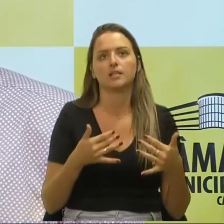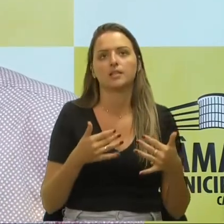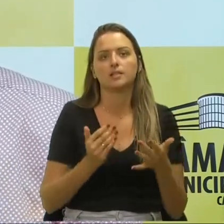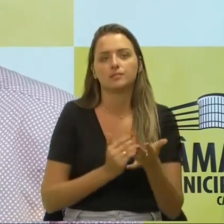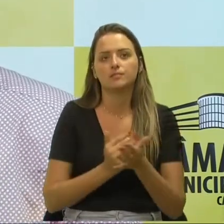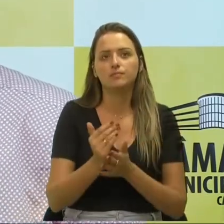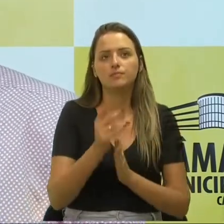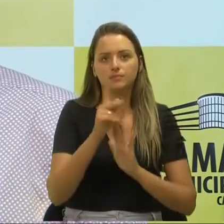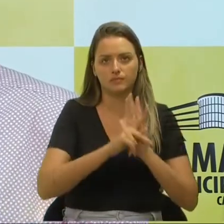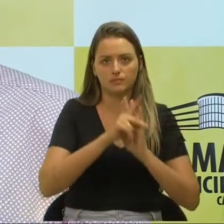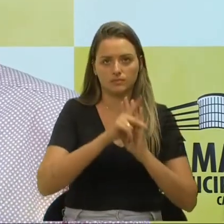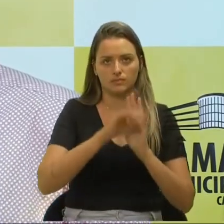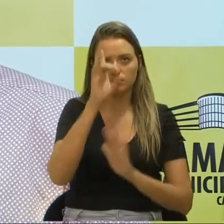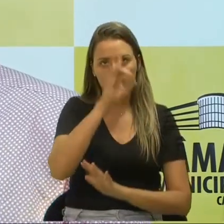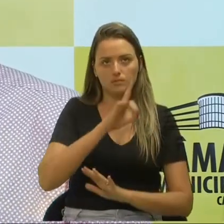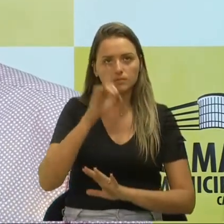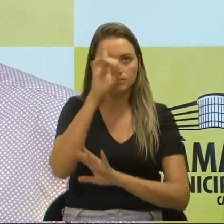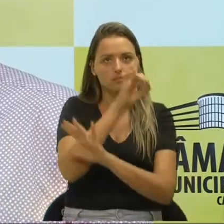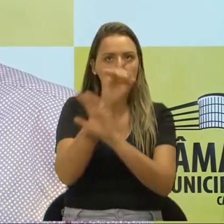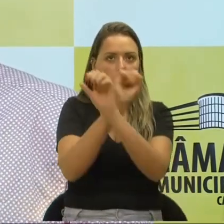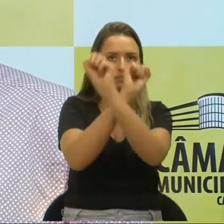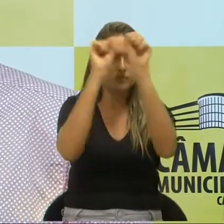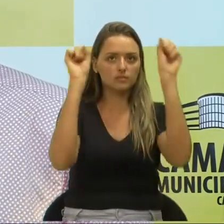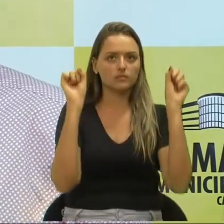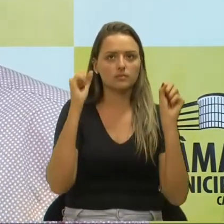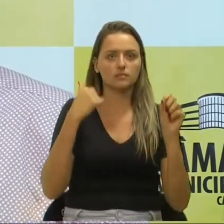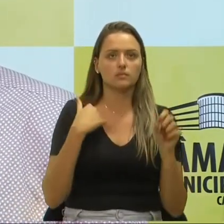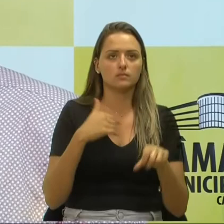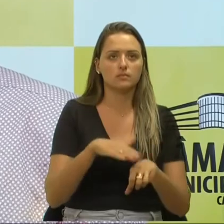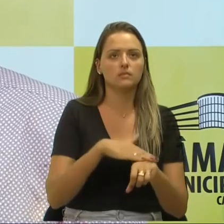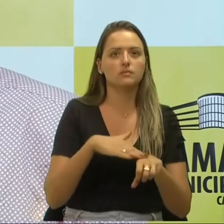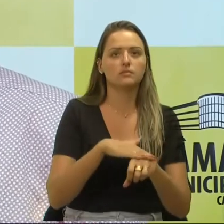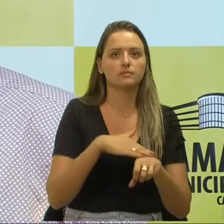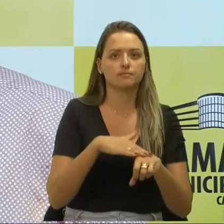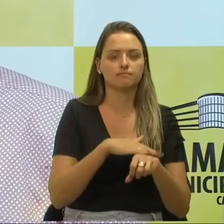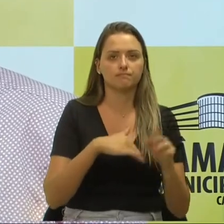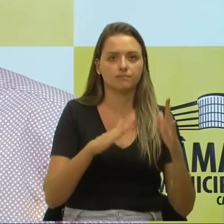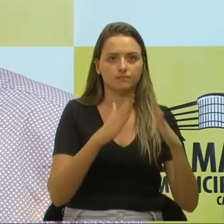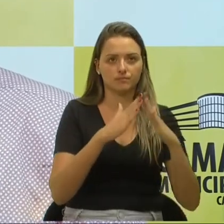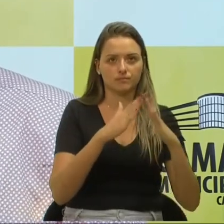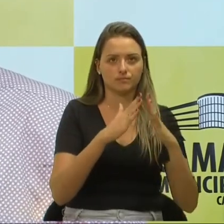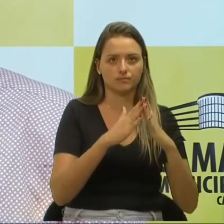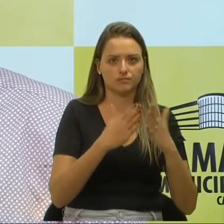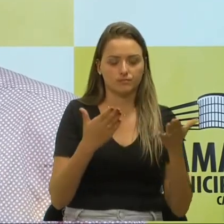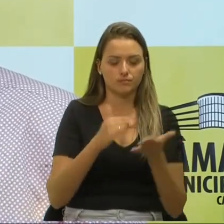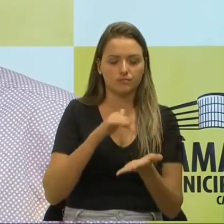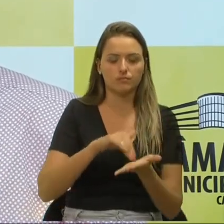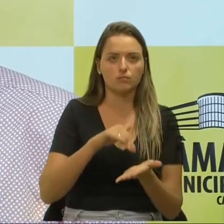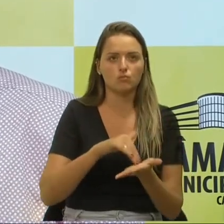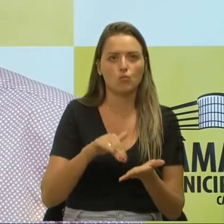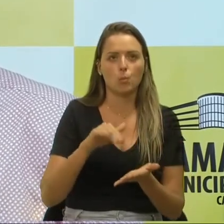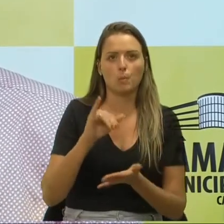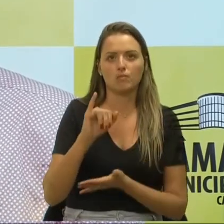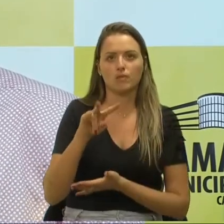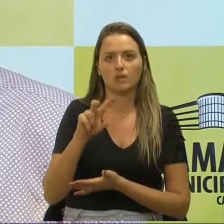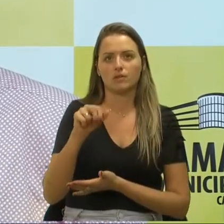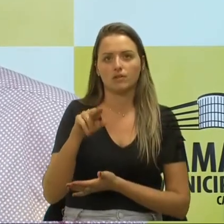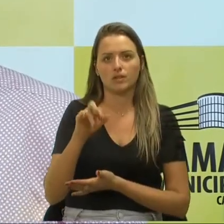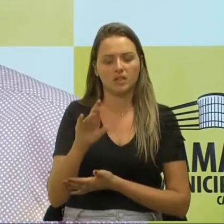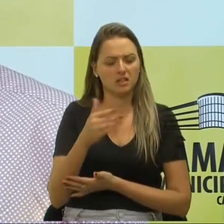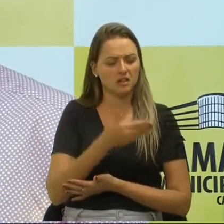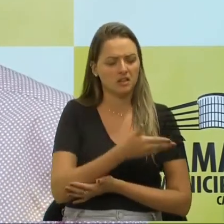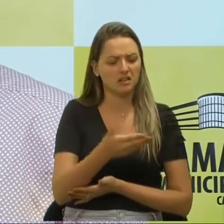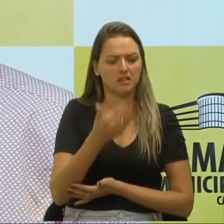surgiu num domingo de manhã, Márcio, que eu comentava, estava na casa do, então, agora secretário da Agricultura, Valmir Suzinho, uma paisagem